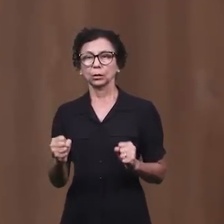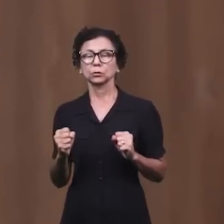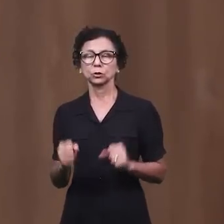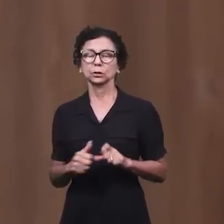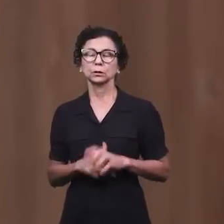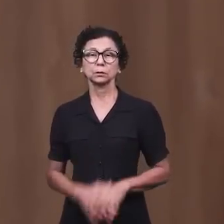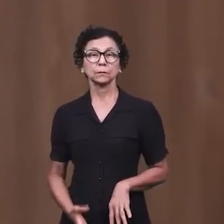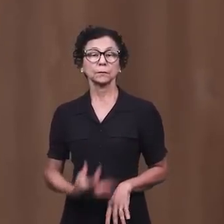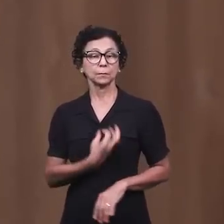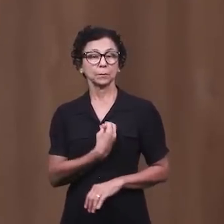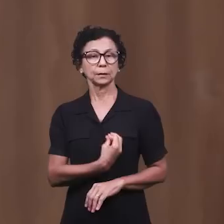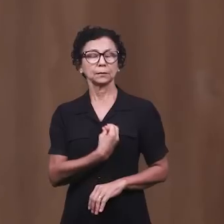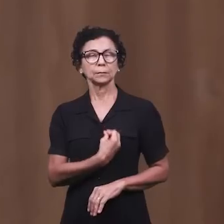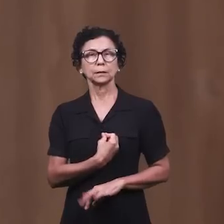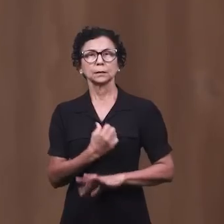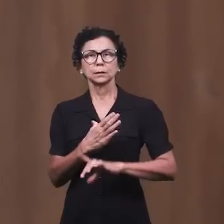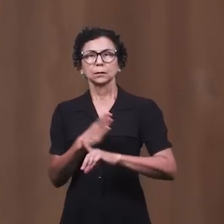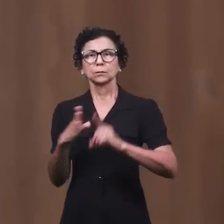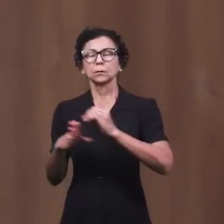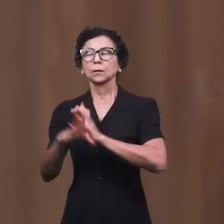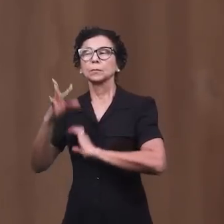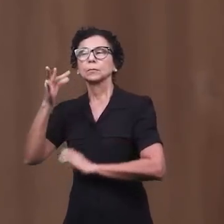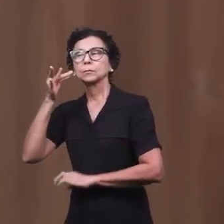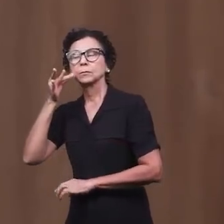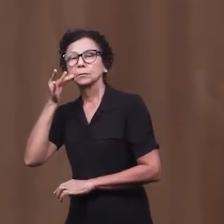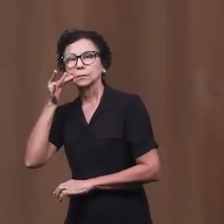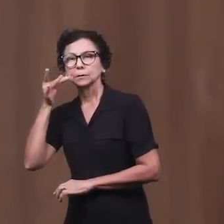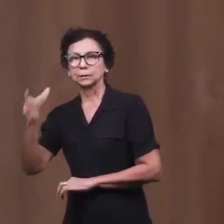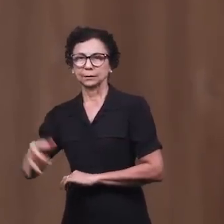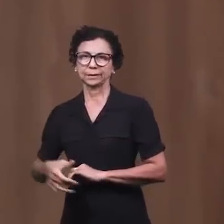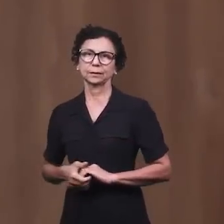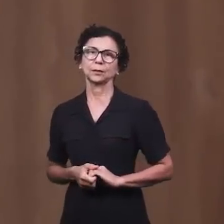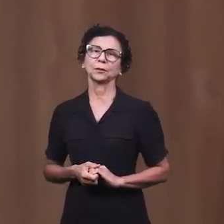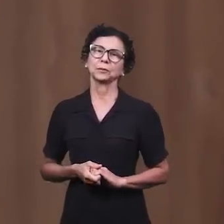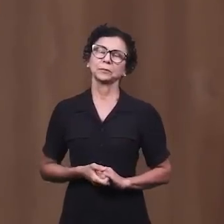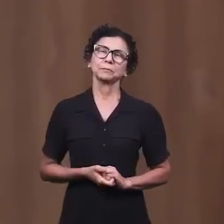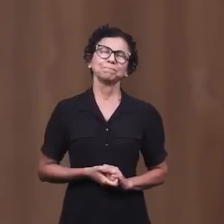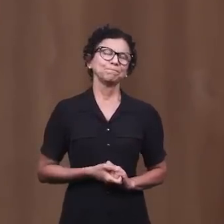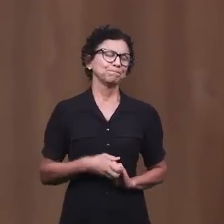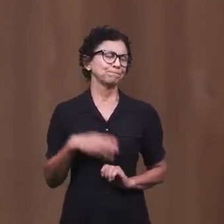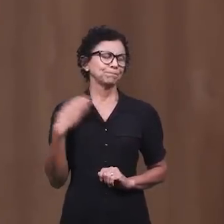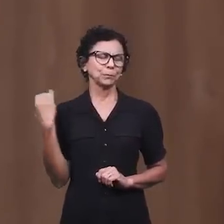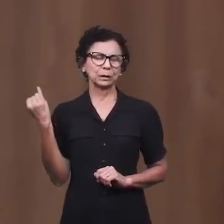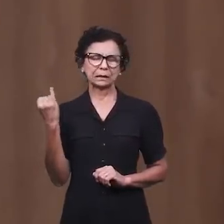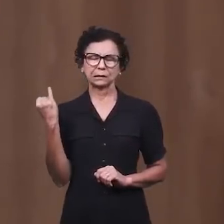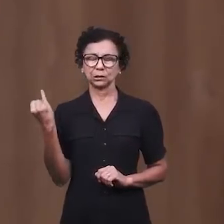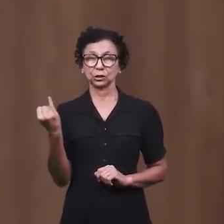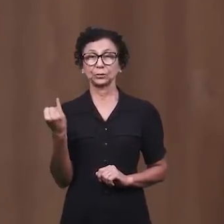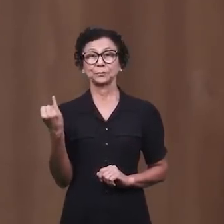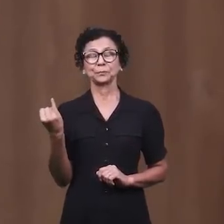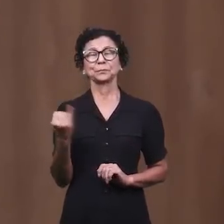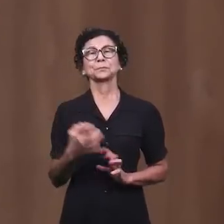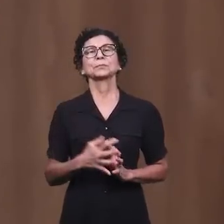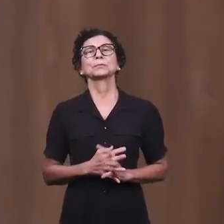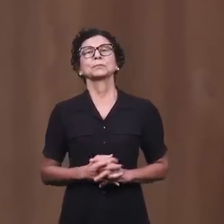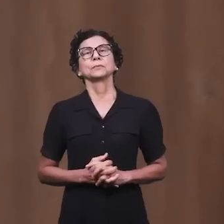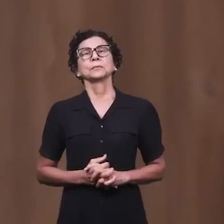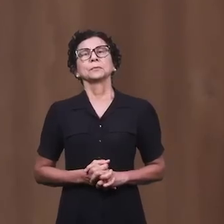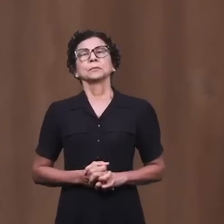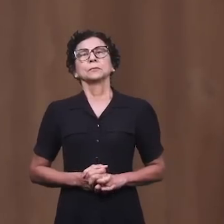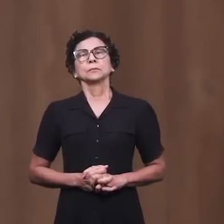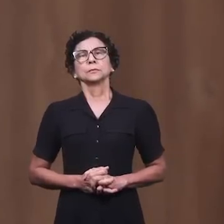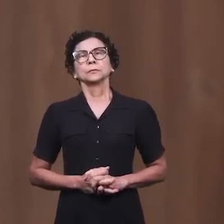você tem uma participação no culto presencial. Essa ida ao culto e essa participação é muito importante.